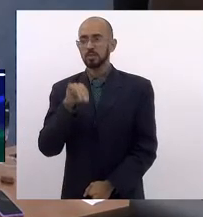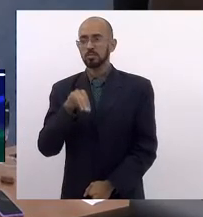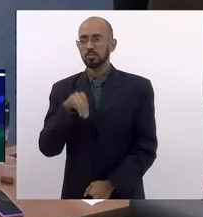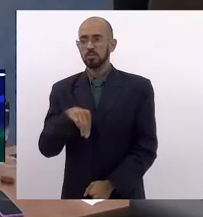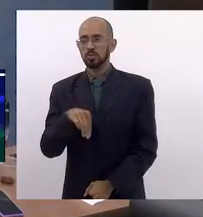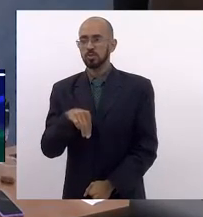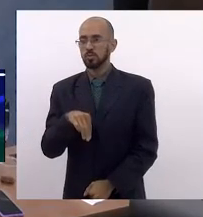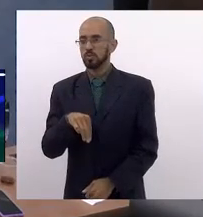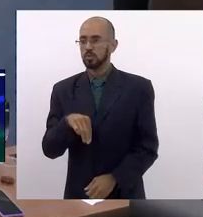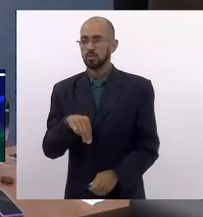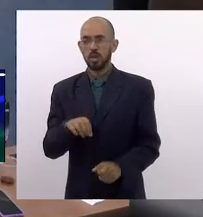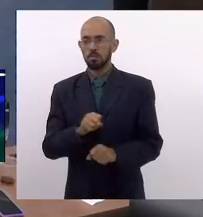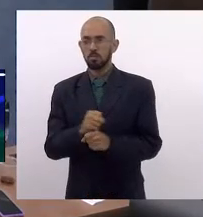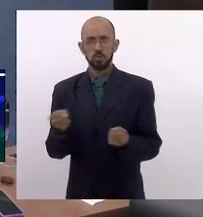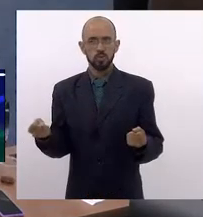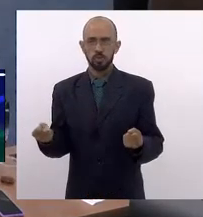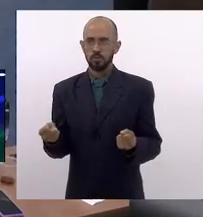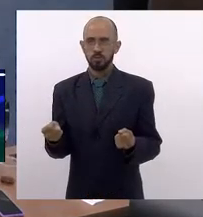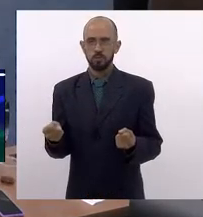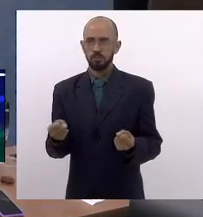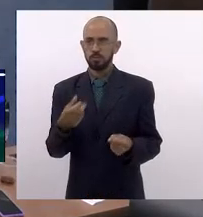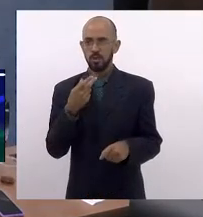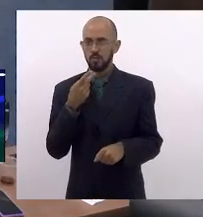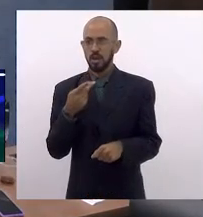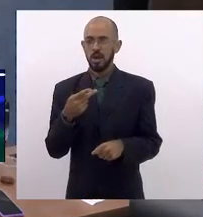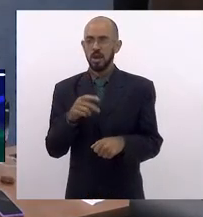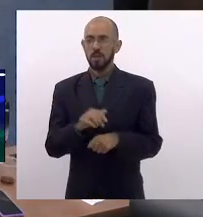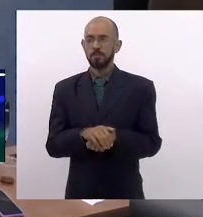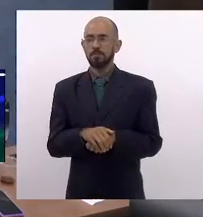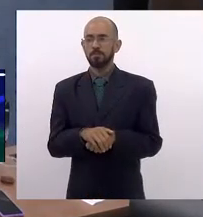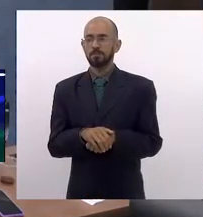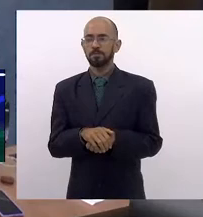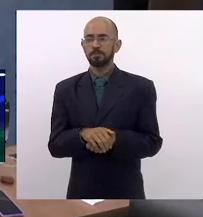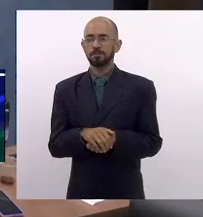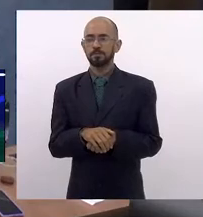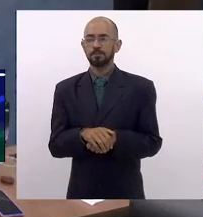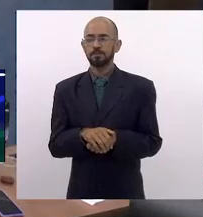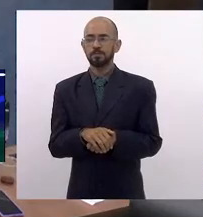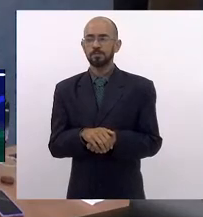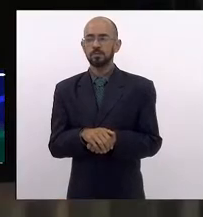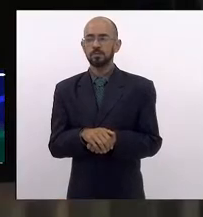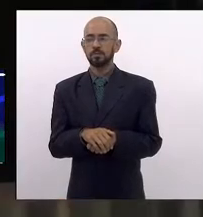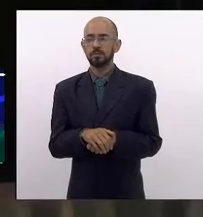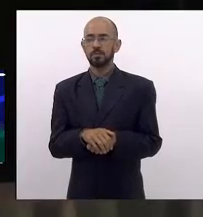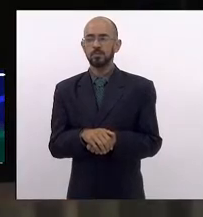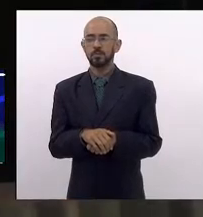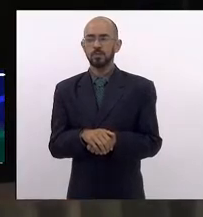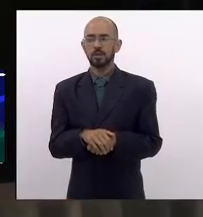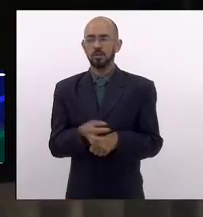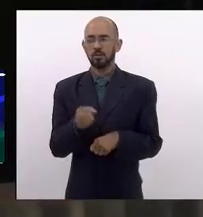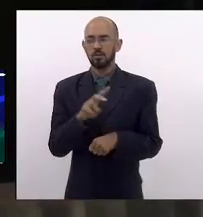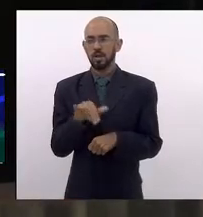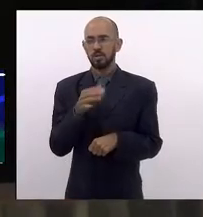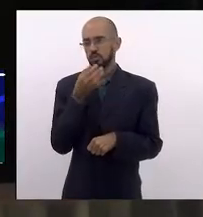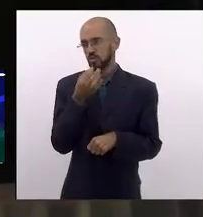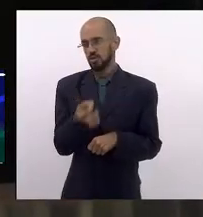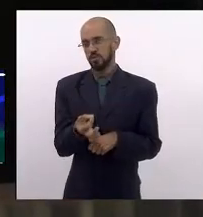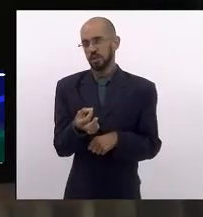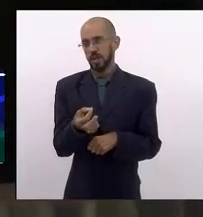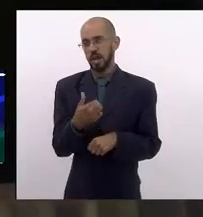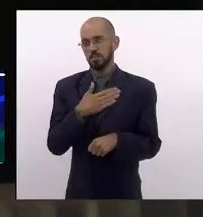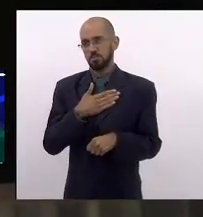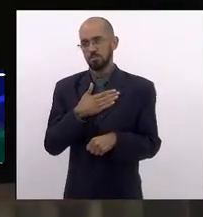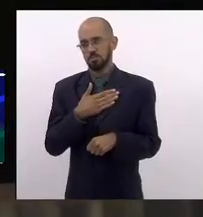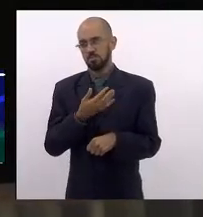minutos é pouco demais para falar aquilo que vá irá justificar exatamente